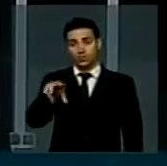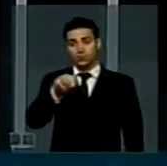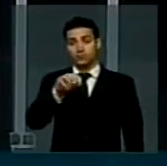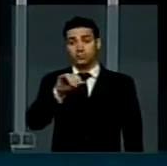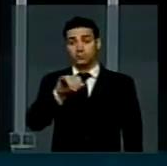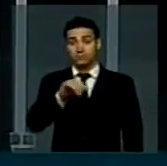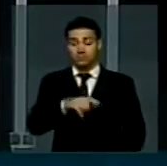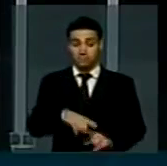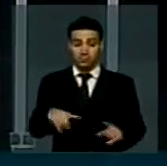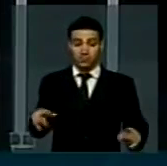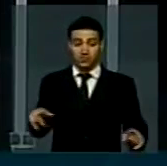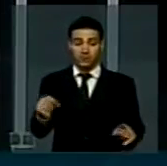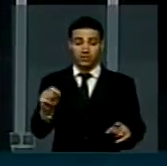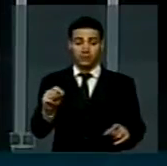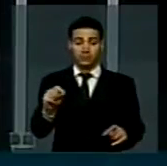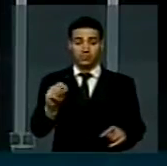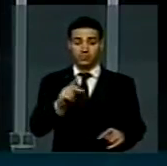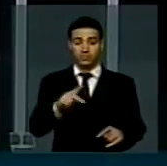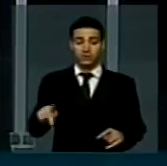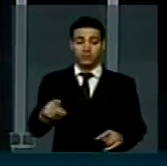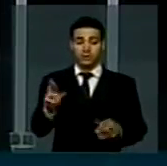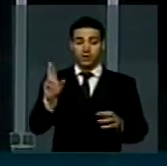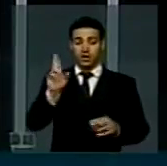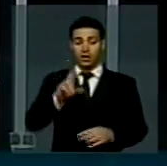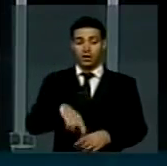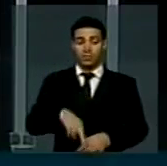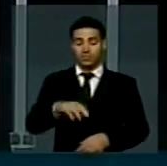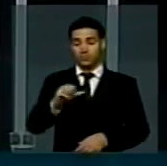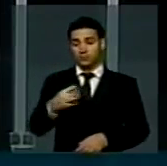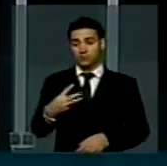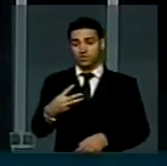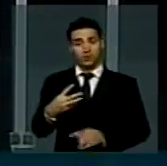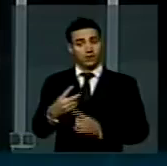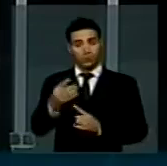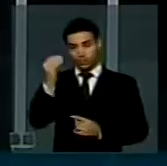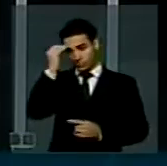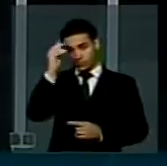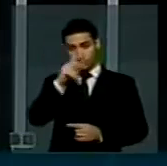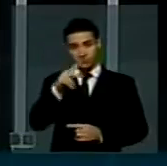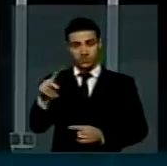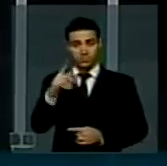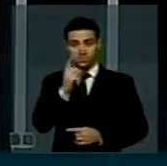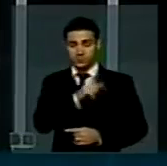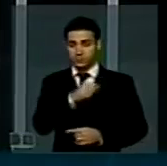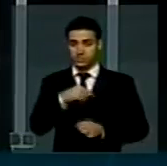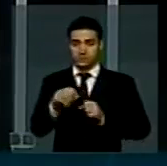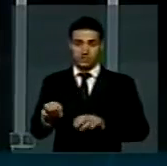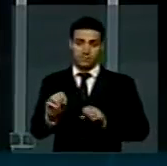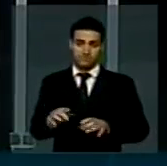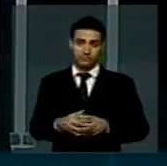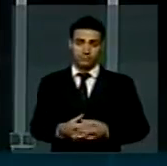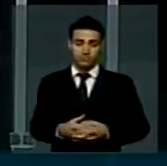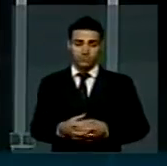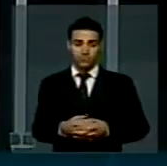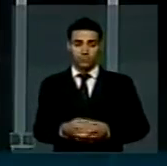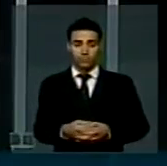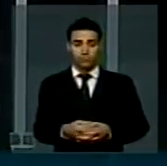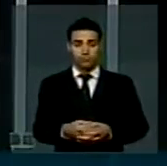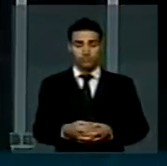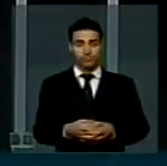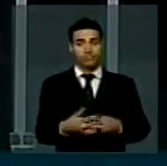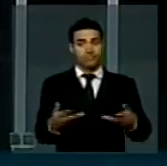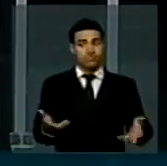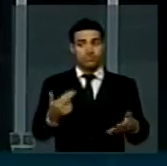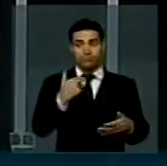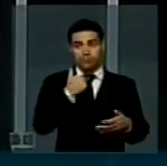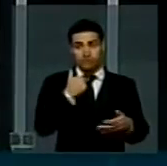reprova 93% dos alunos, aí a culpa é do professor que não soube ensinar. Então, meus amigos, não pode, nós